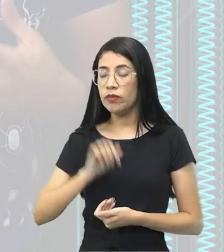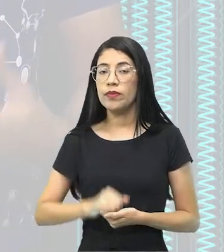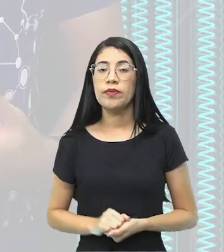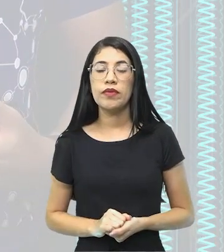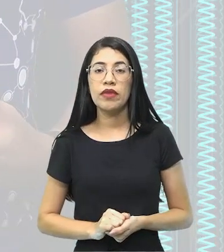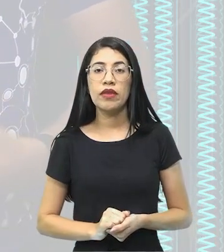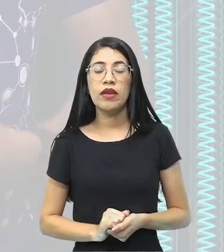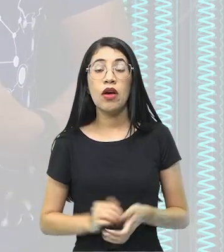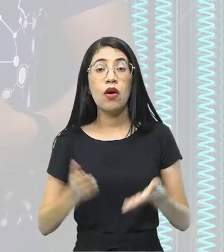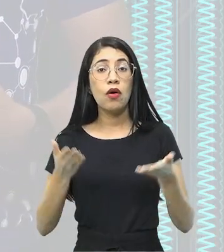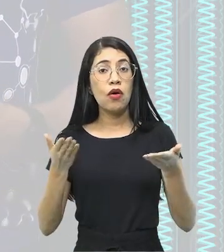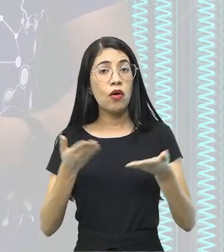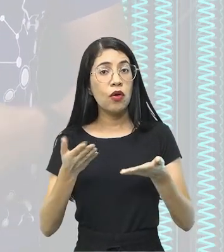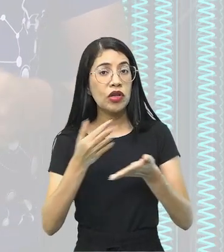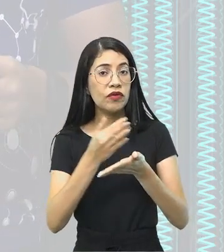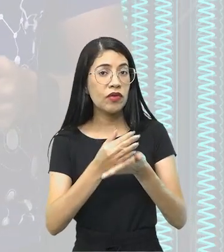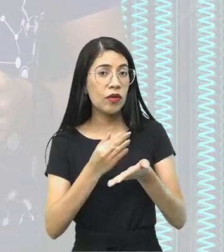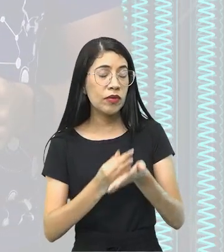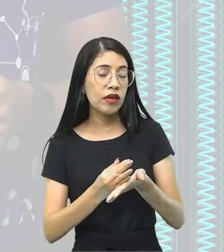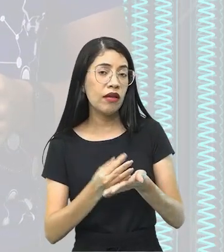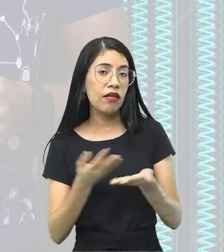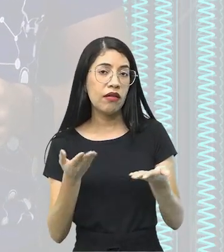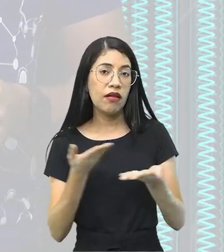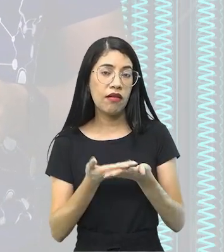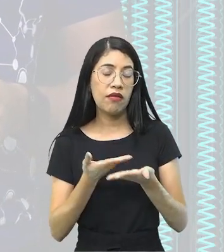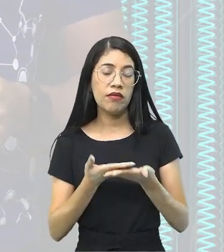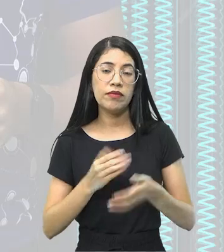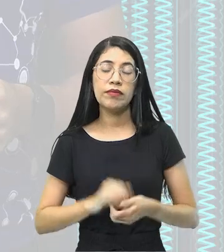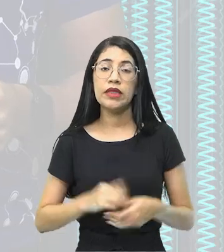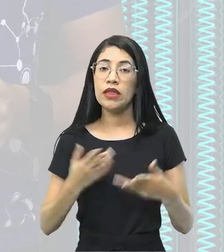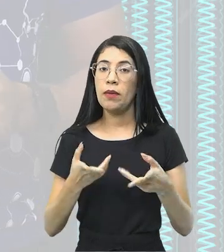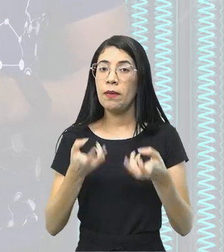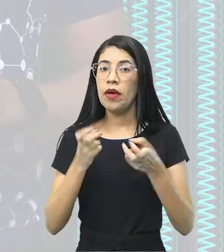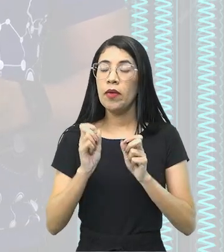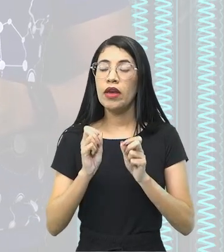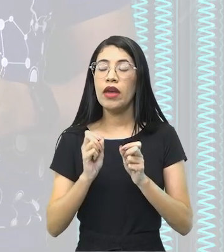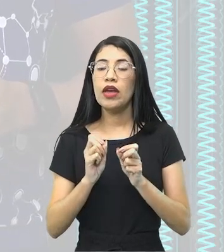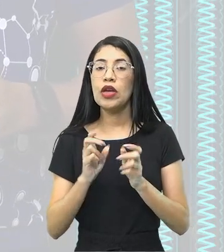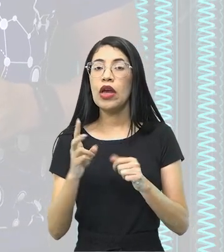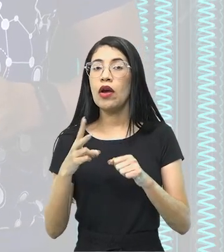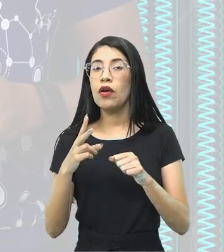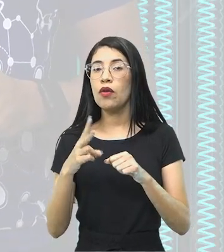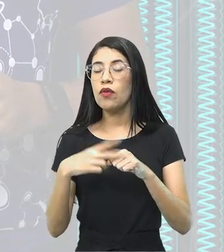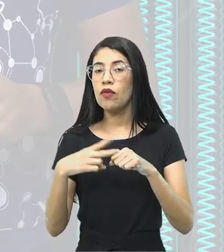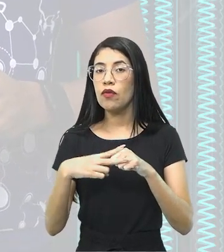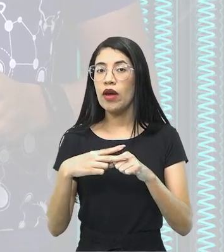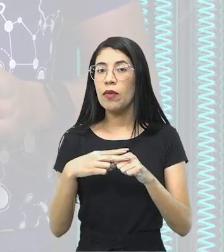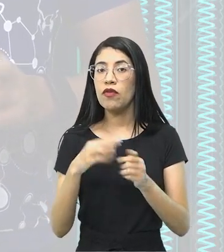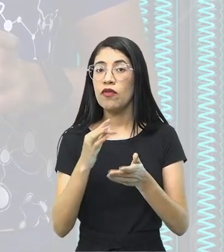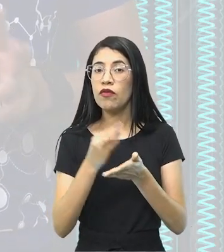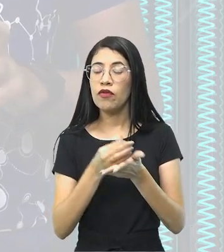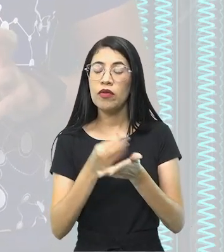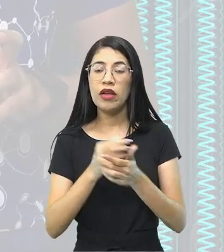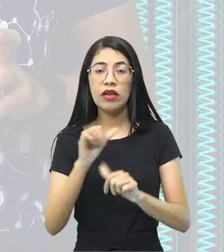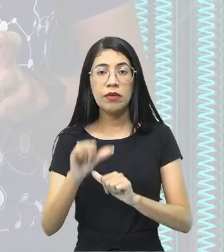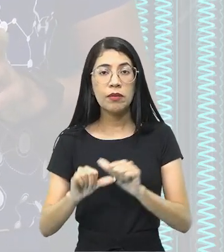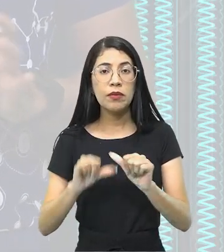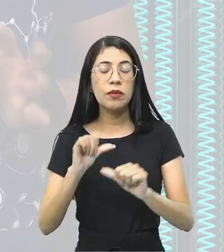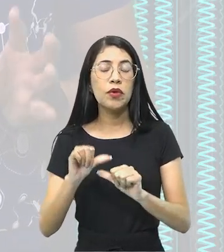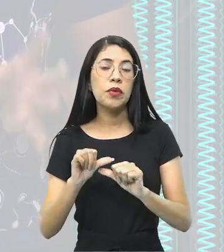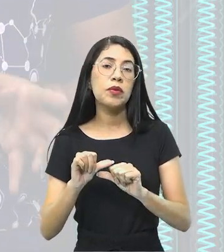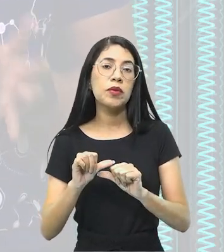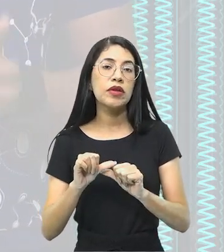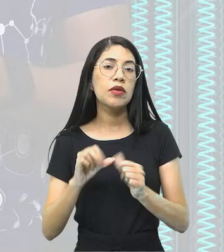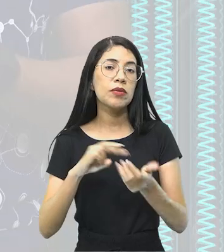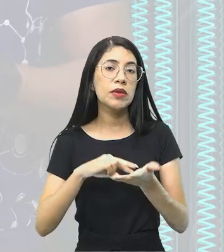assim, hoje faltei a aula, vejam que o verbo faltar sofre, né? Modifica aí o sentido do verbo